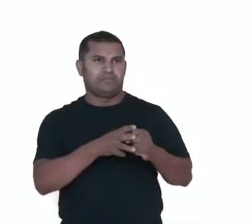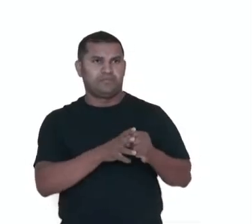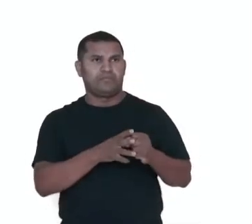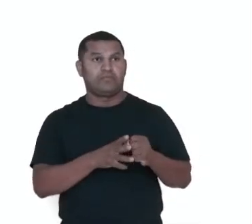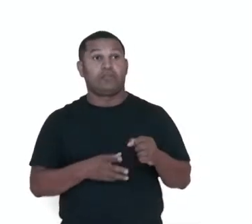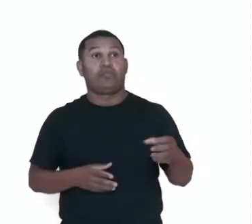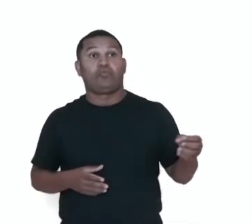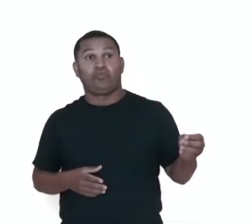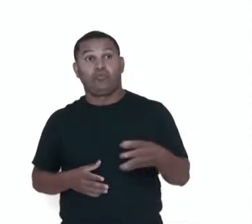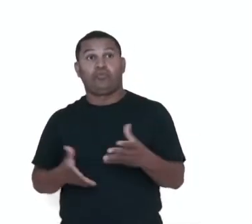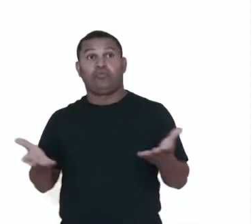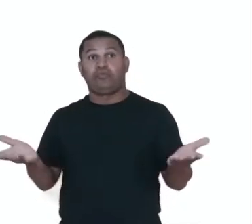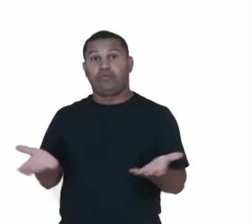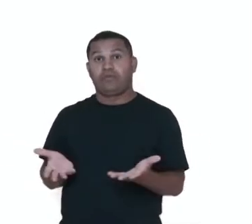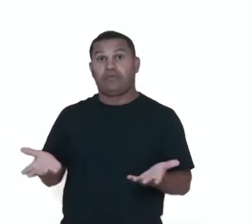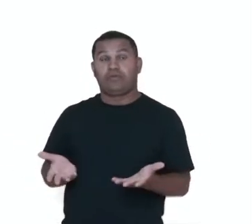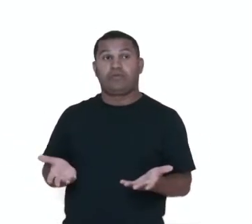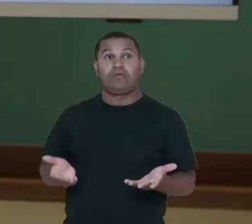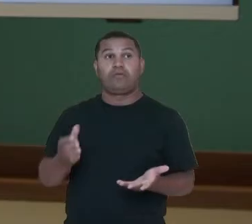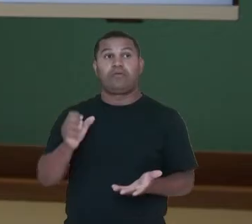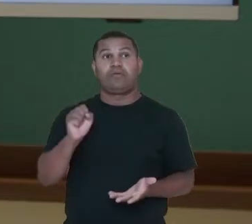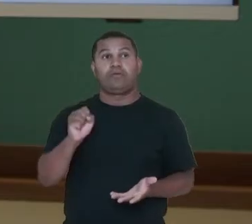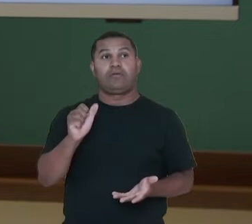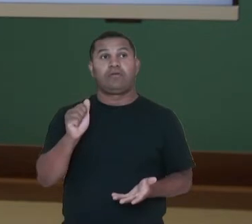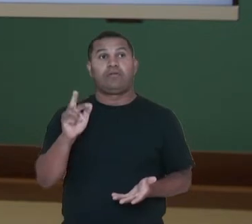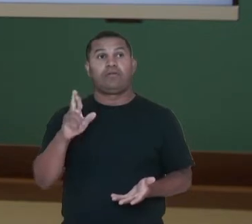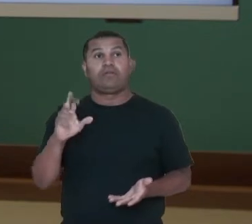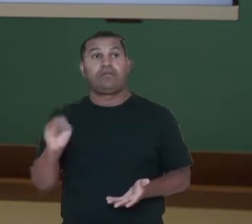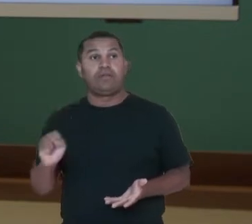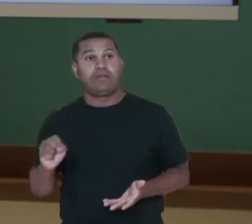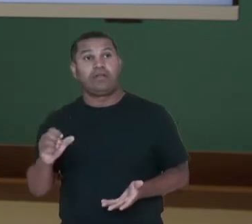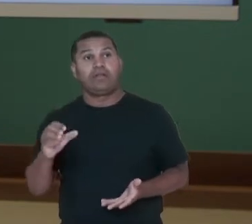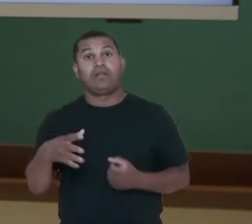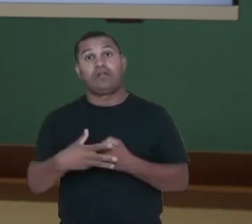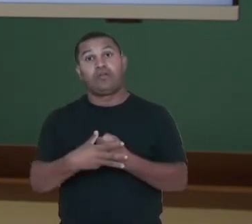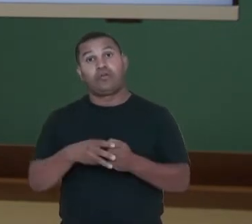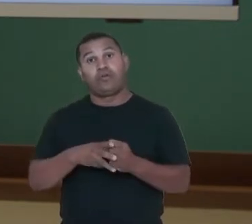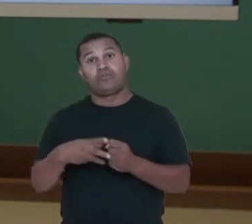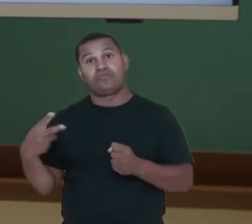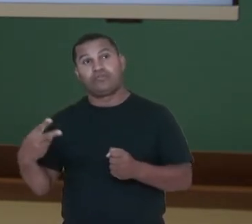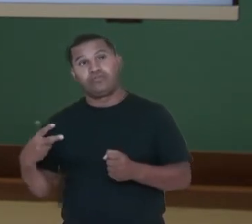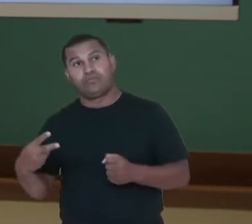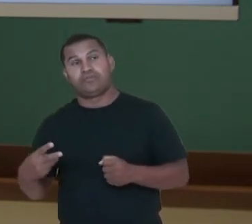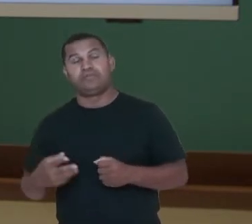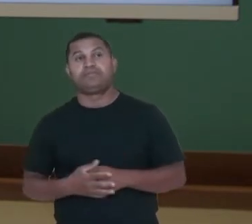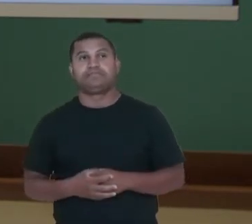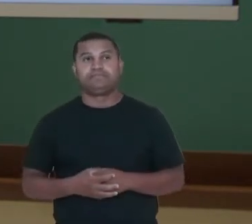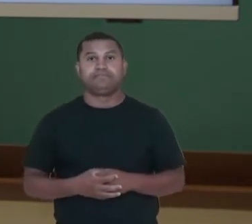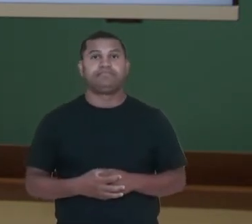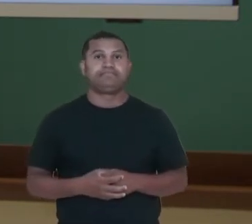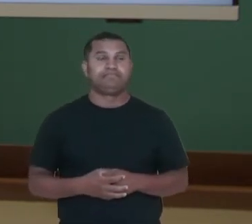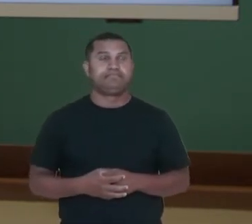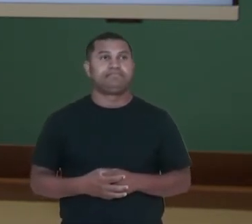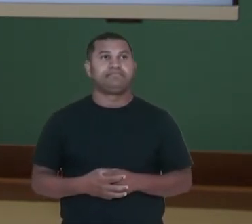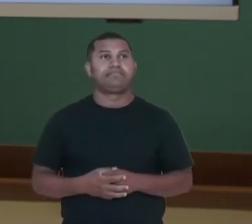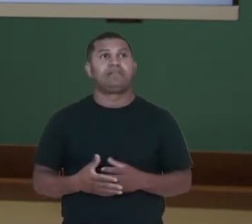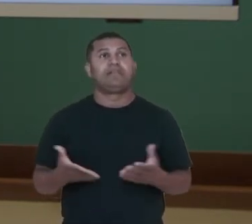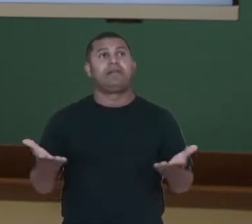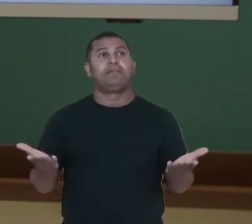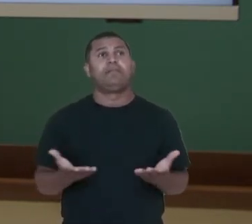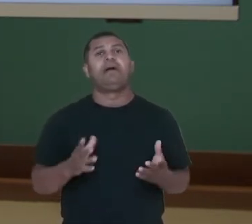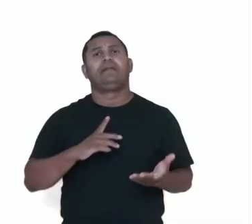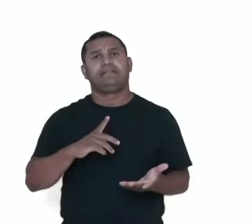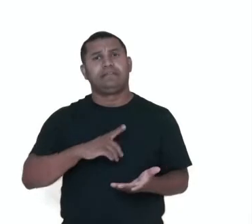que assusta o mundo, que é o SARS-CoV-2, que é responsável pela Covid-19. Mas, além dessa, há